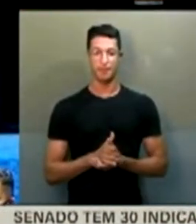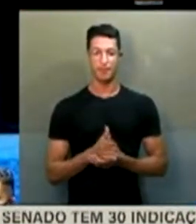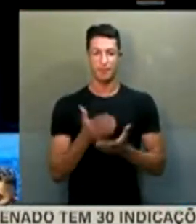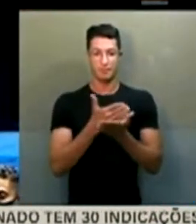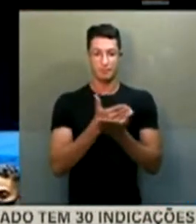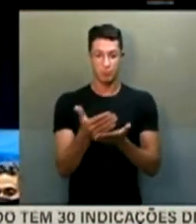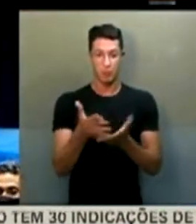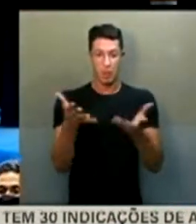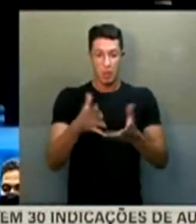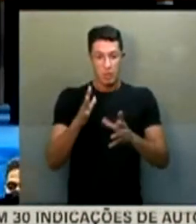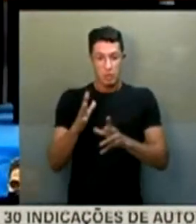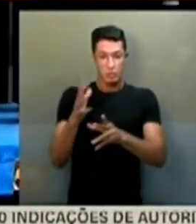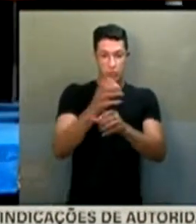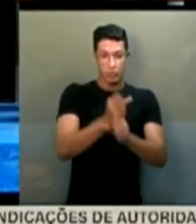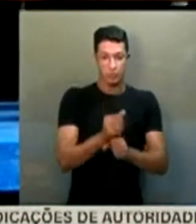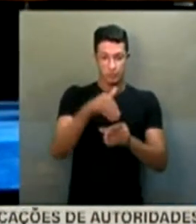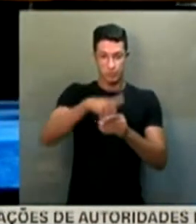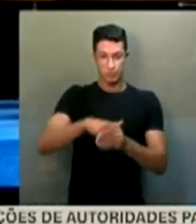Passa-se a apuração.